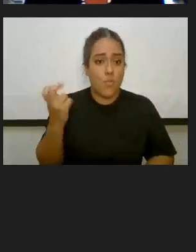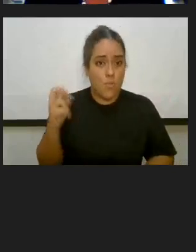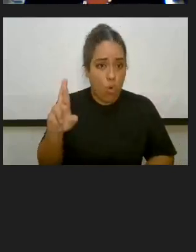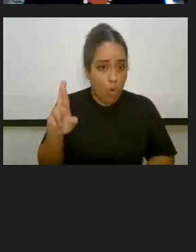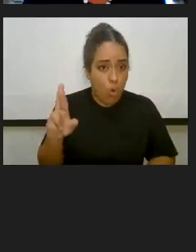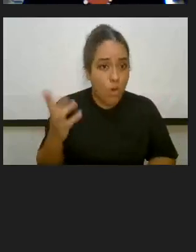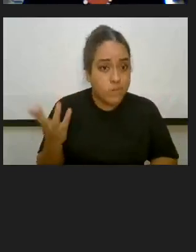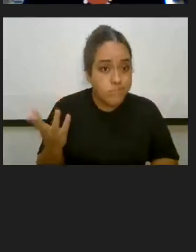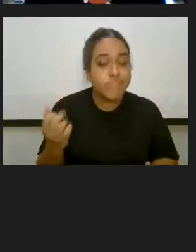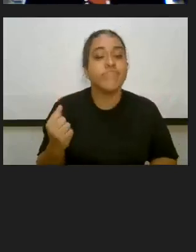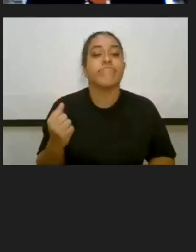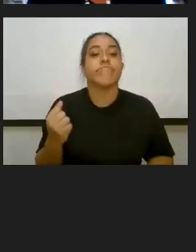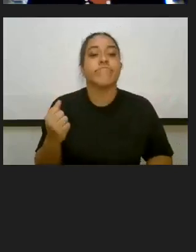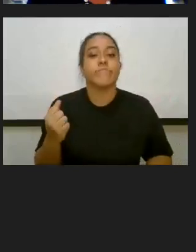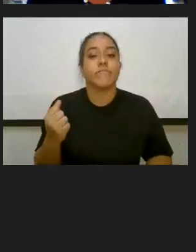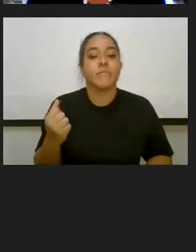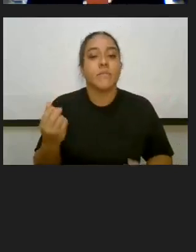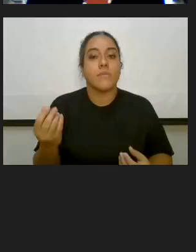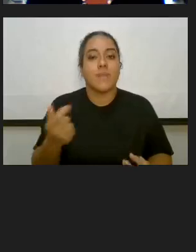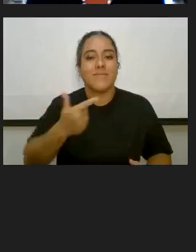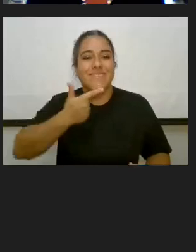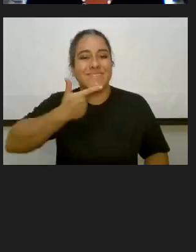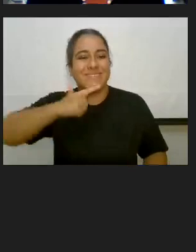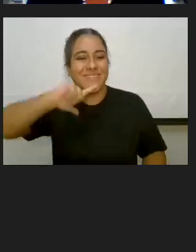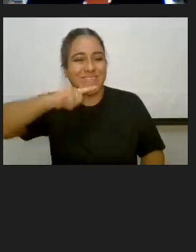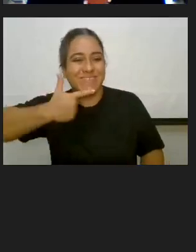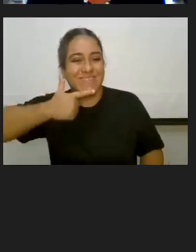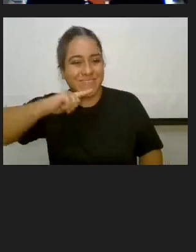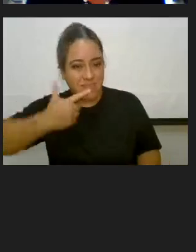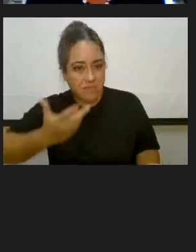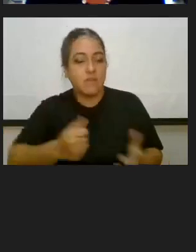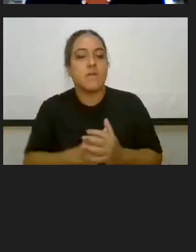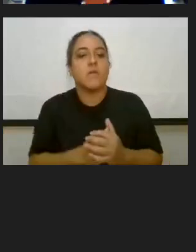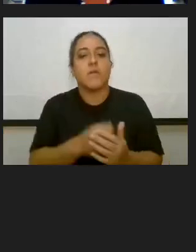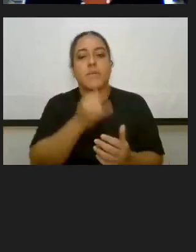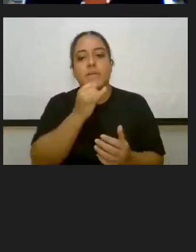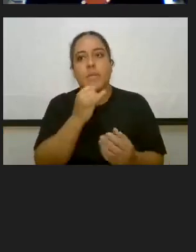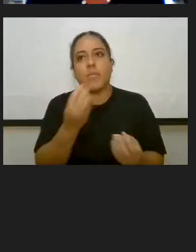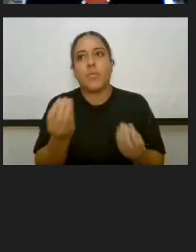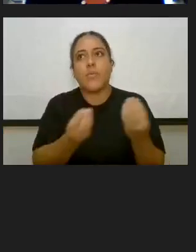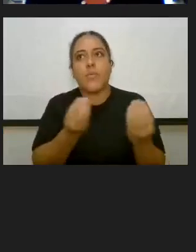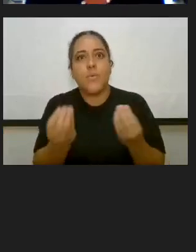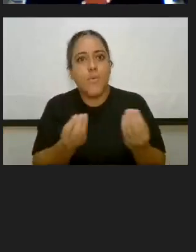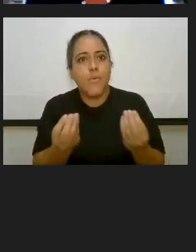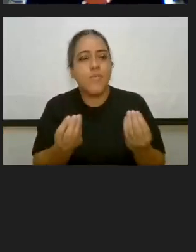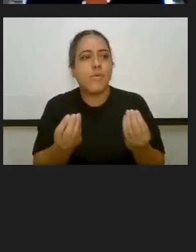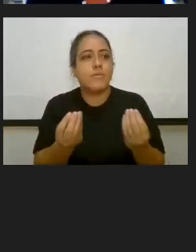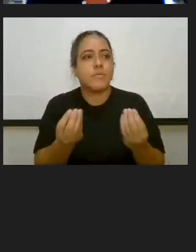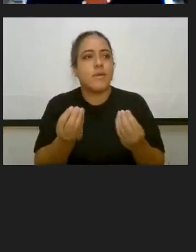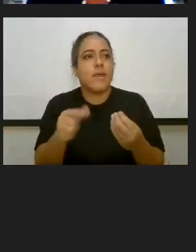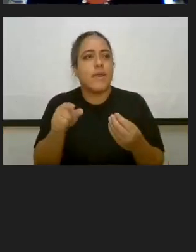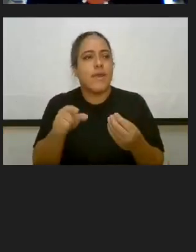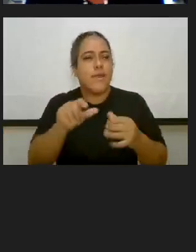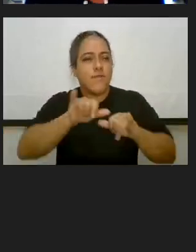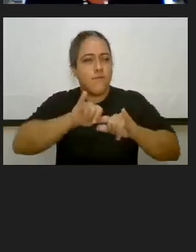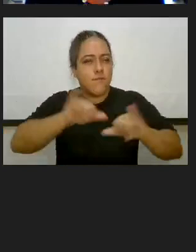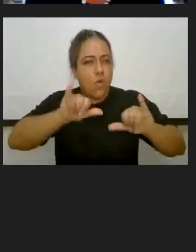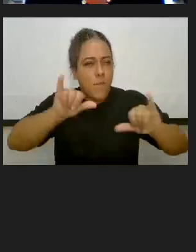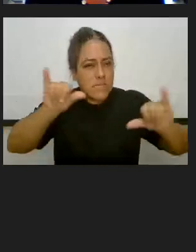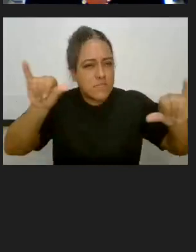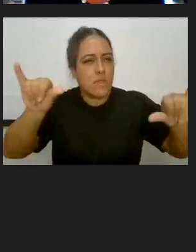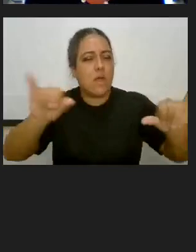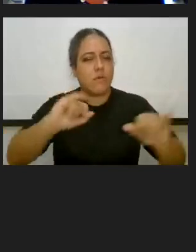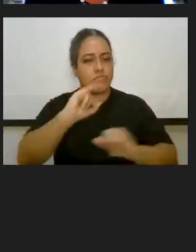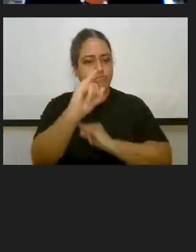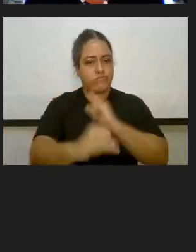percebe entre as informações massivas disponíveis nas redes sociais e o